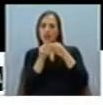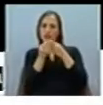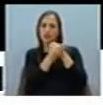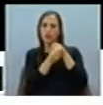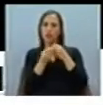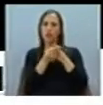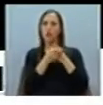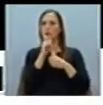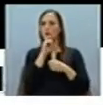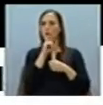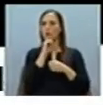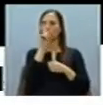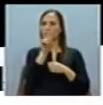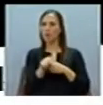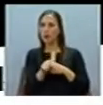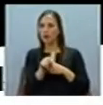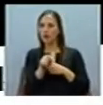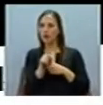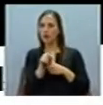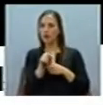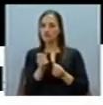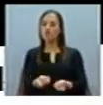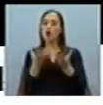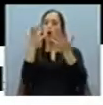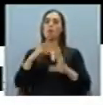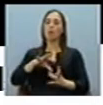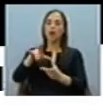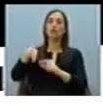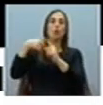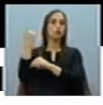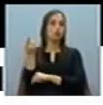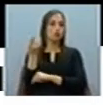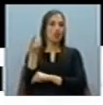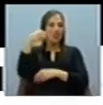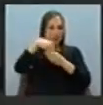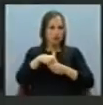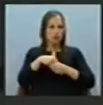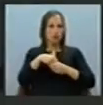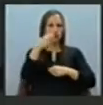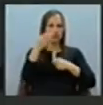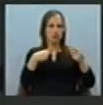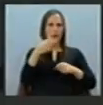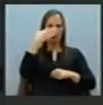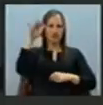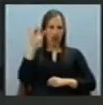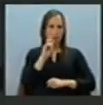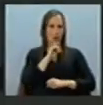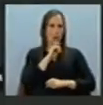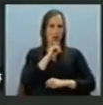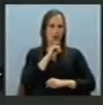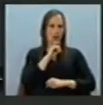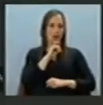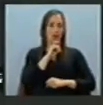originar, também pode fazer nascer outros planetas numa estrela velha, numa estrela mais velha,